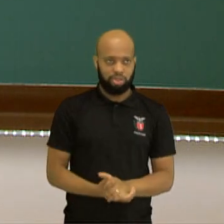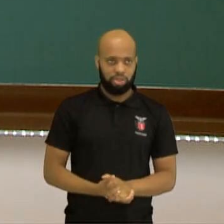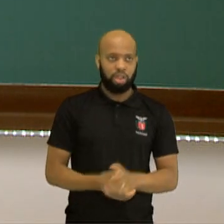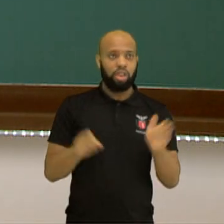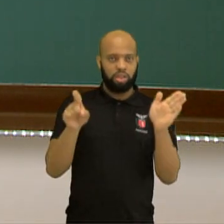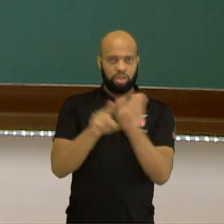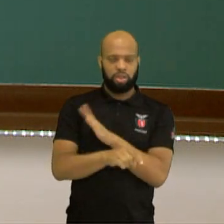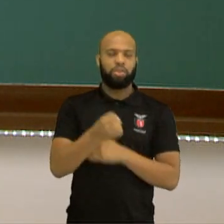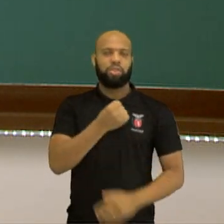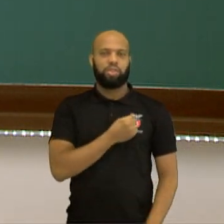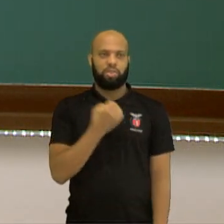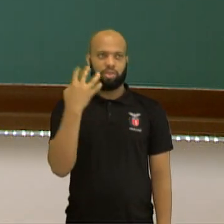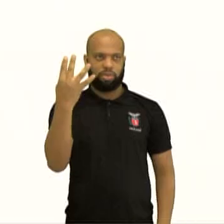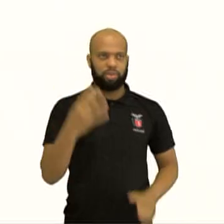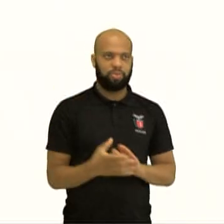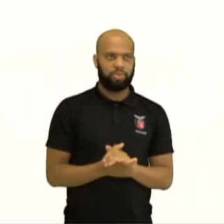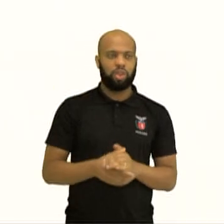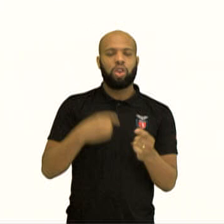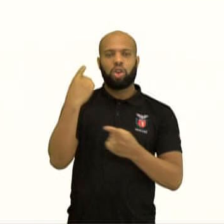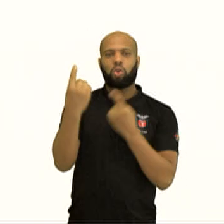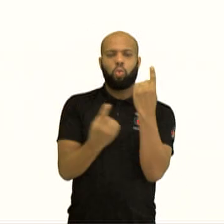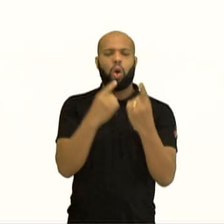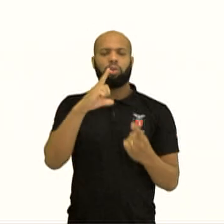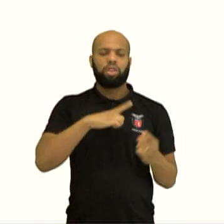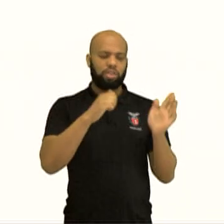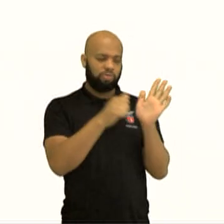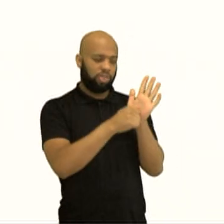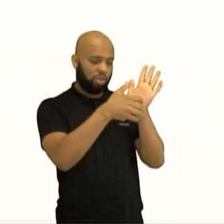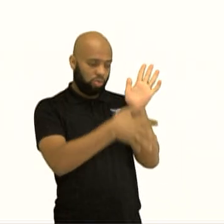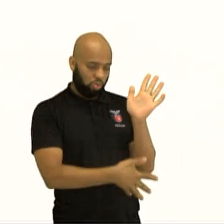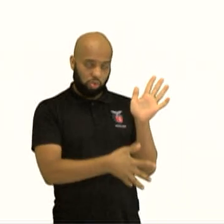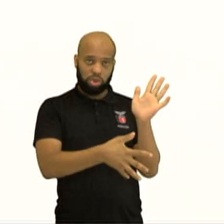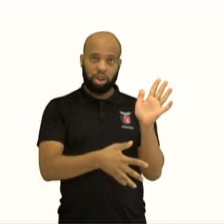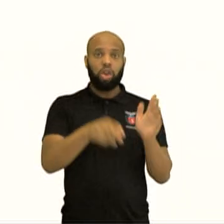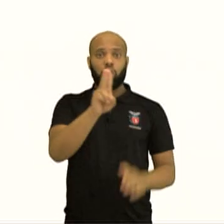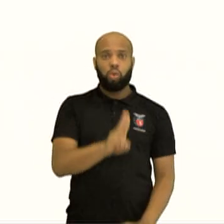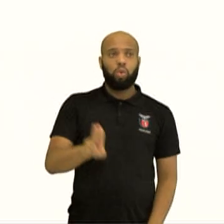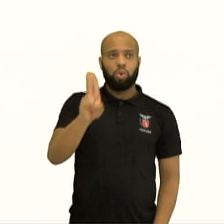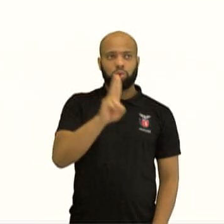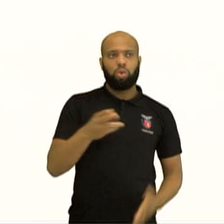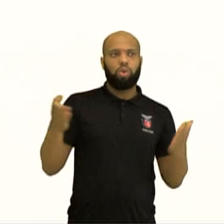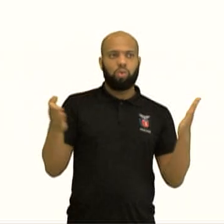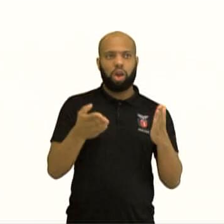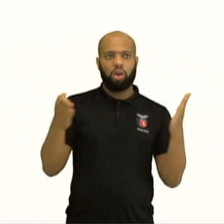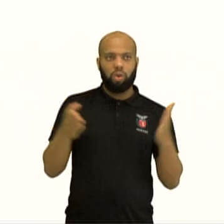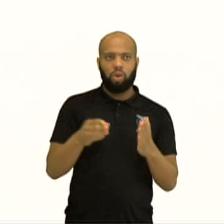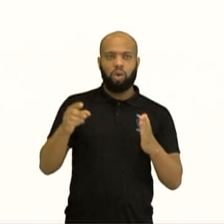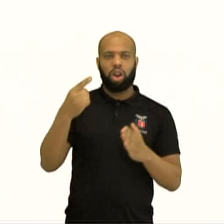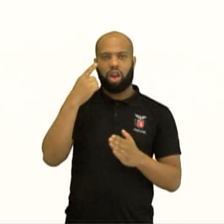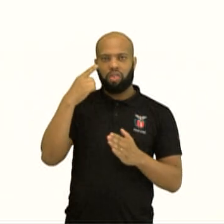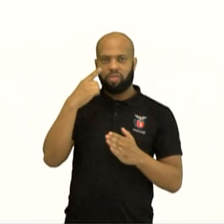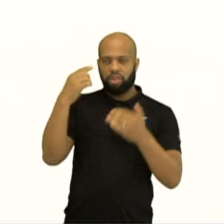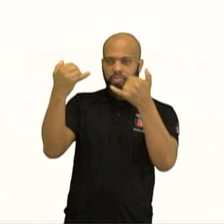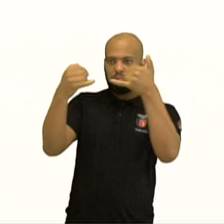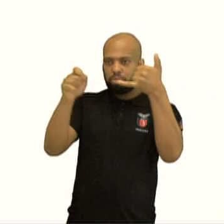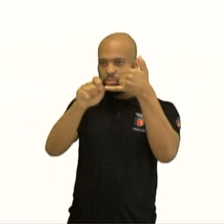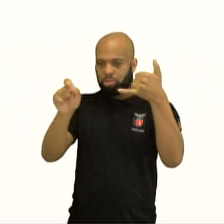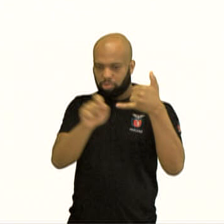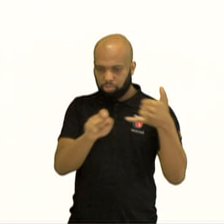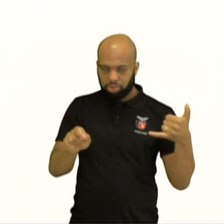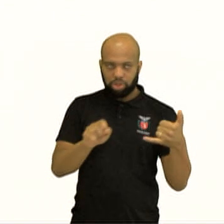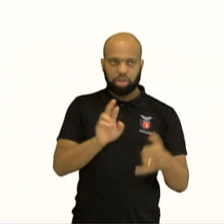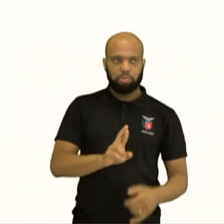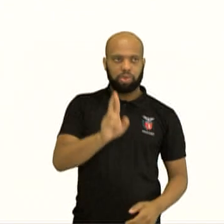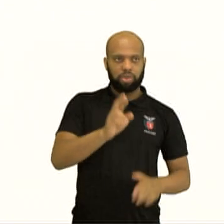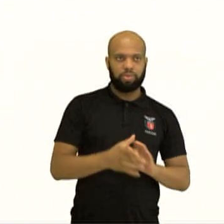Exercício 4. Quais as figuras de linguagem usadas nesses trechos e que elas representam?